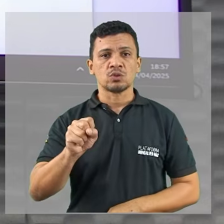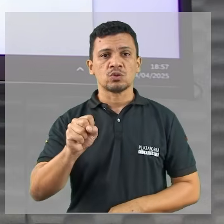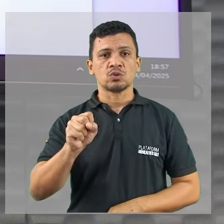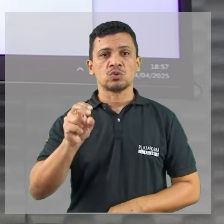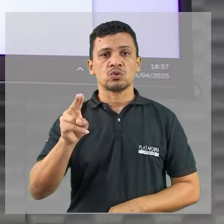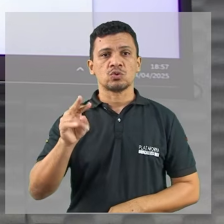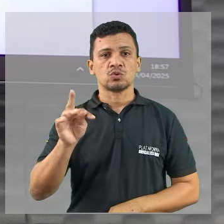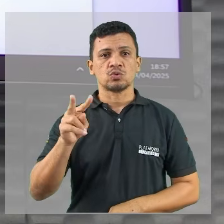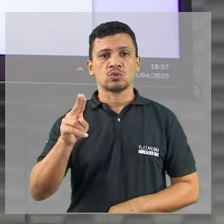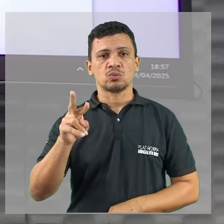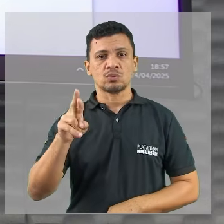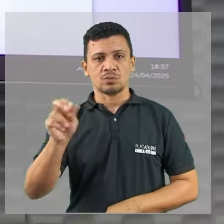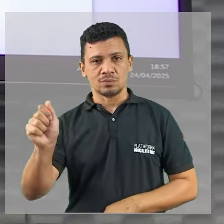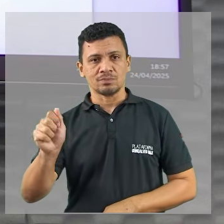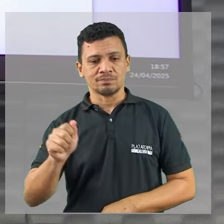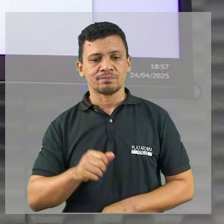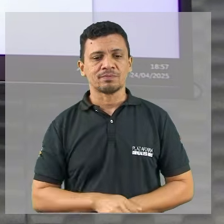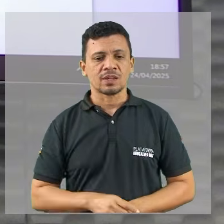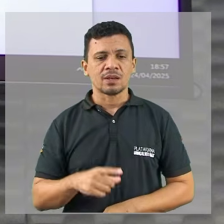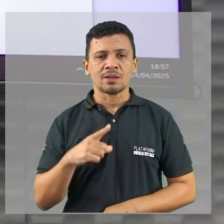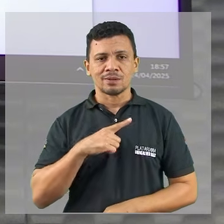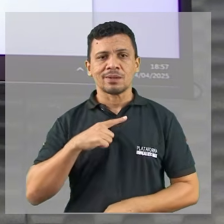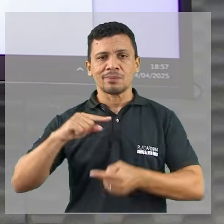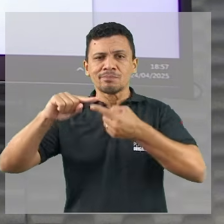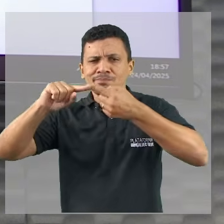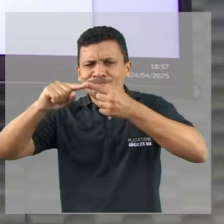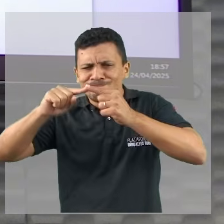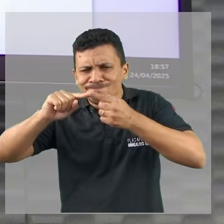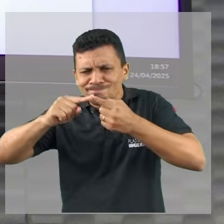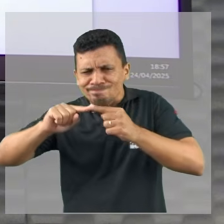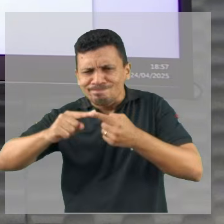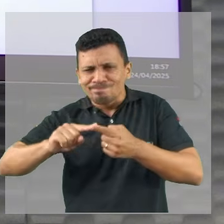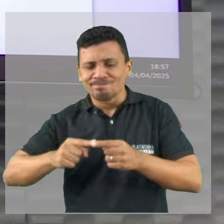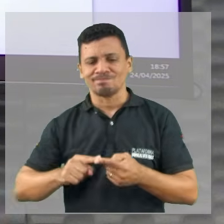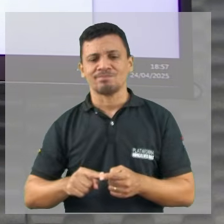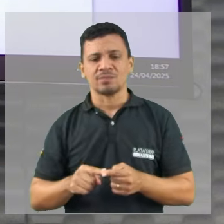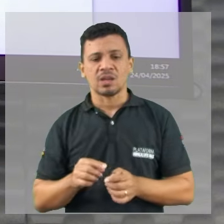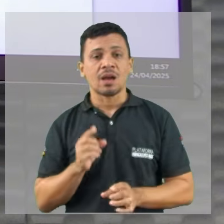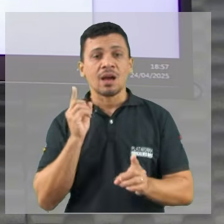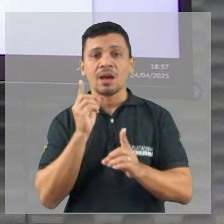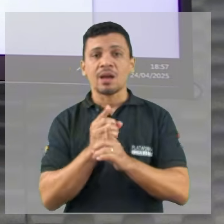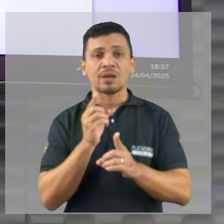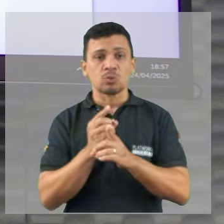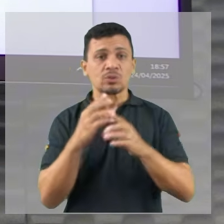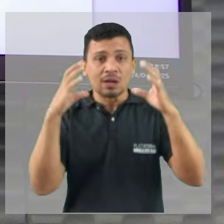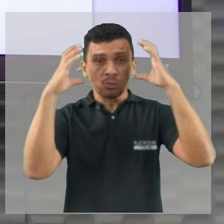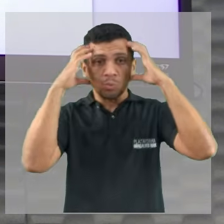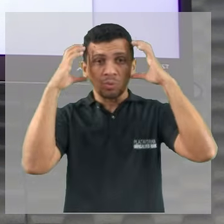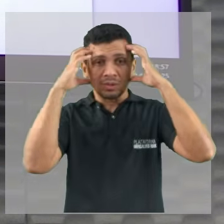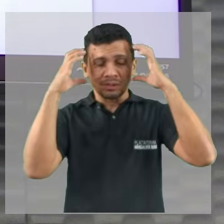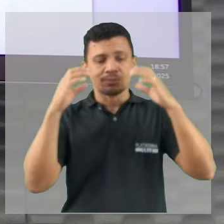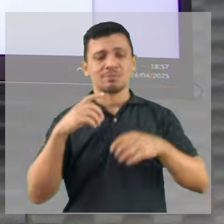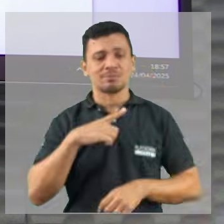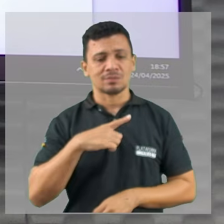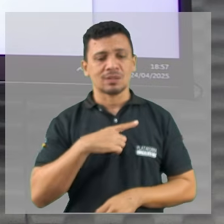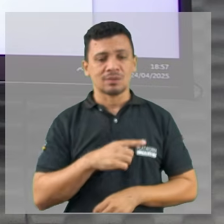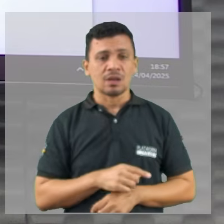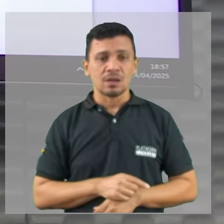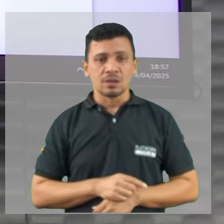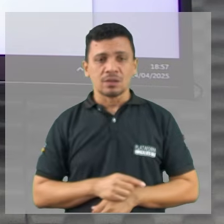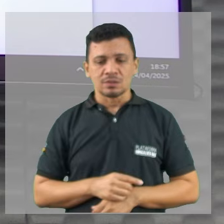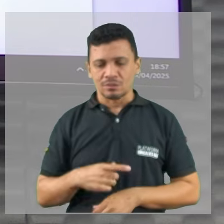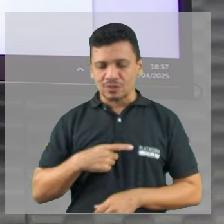tá certo? Então esse ponto aqui é encontrado no nosso crânio, a junção dessas placas,